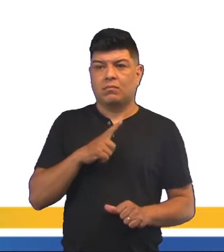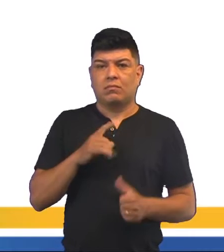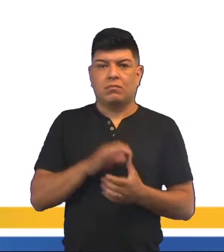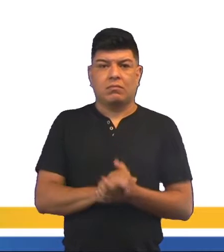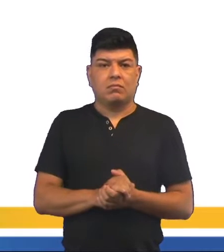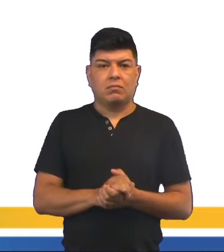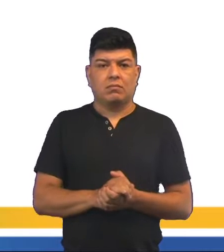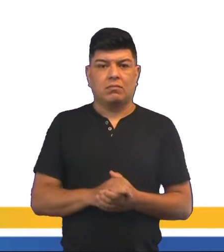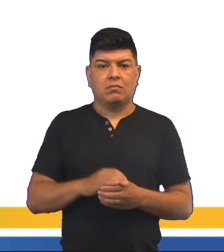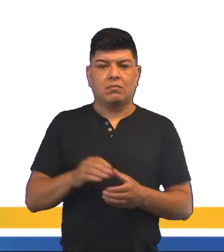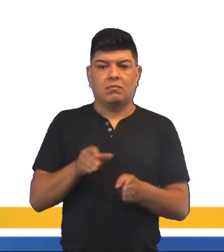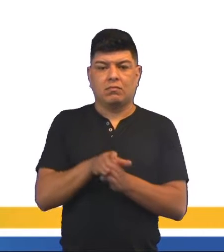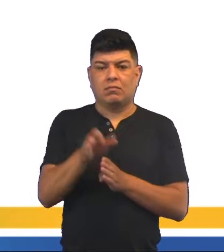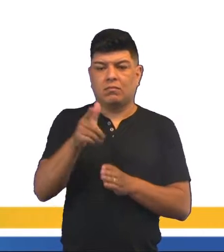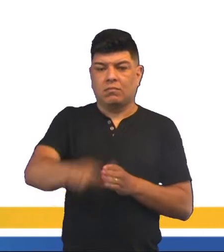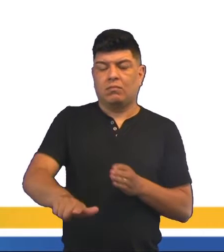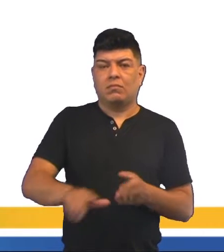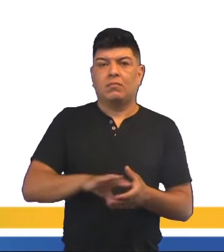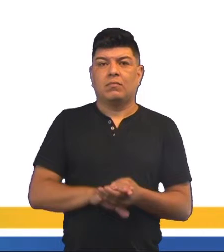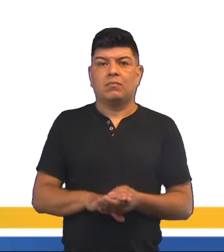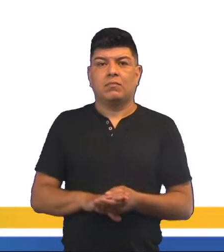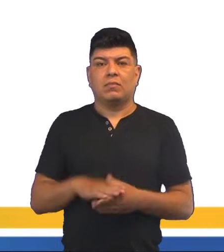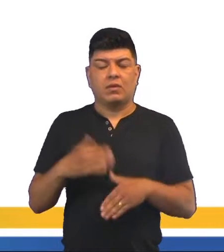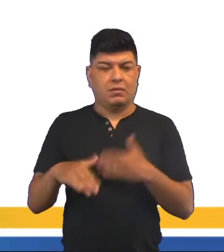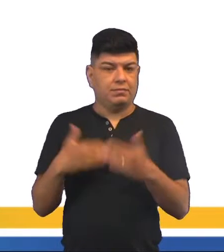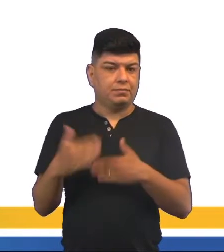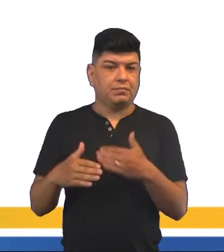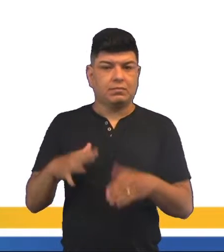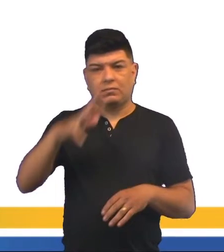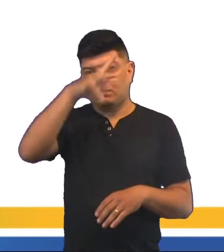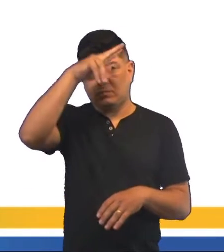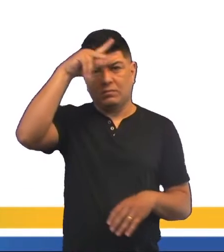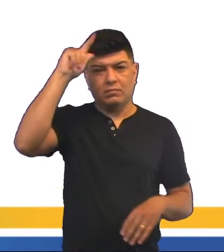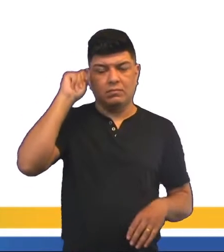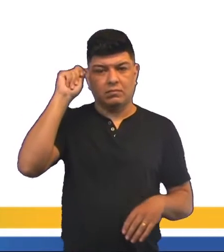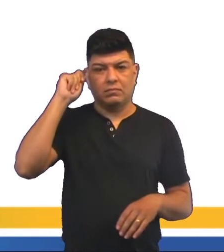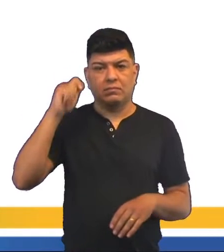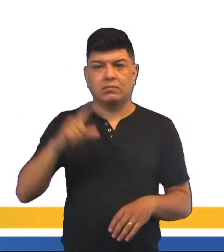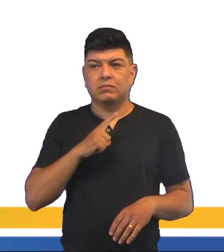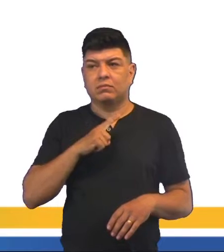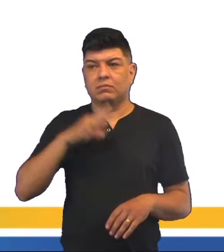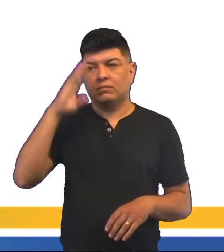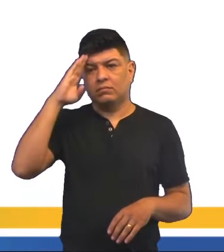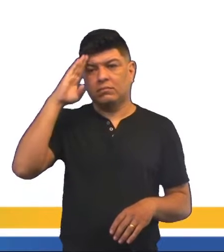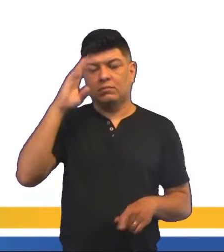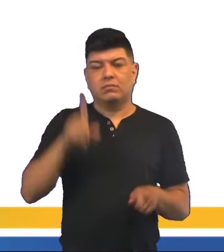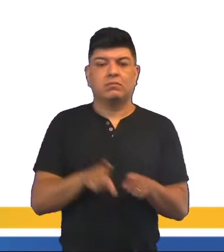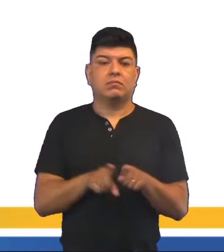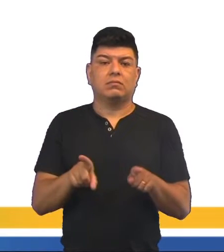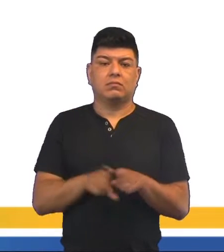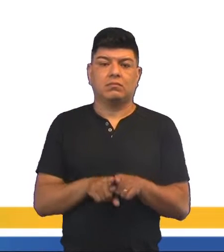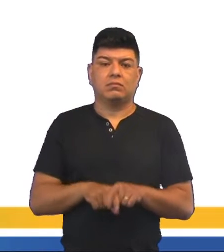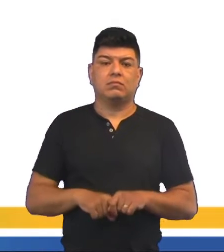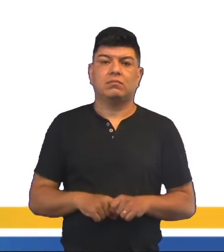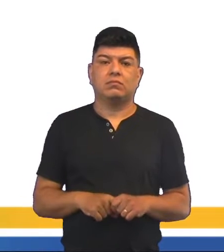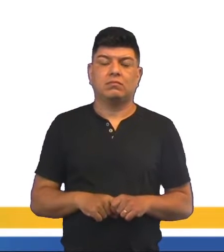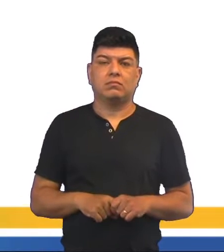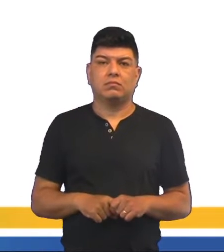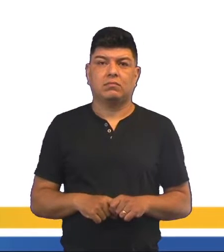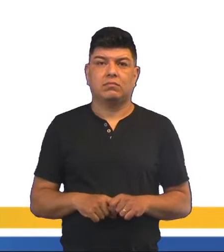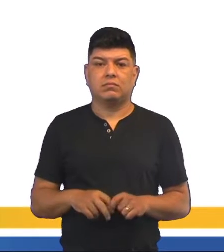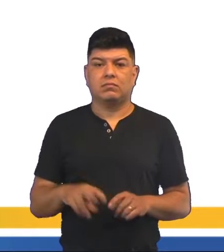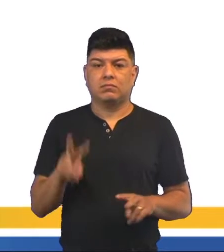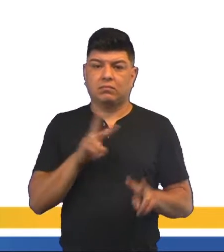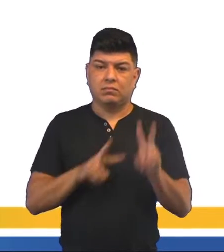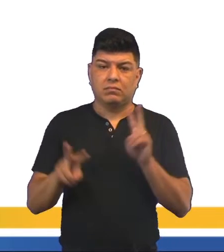da reorientação do modelo de desenvolvimento da Amazônia, né, produzido pelos militares, ali na ditadura militar, né,